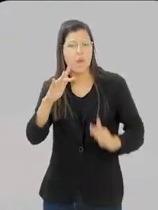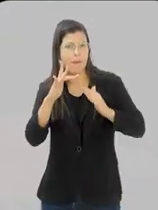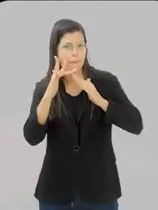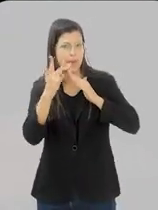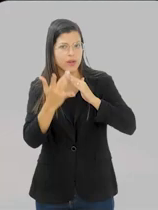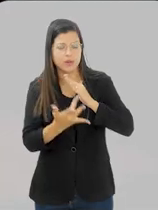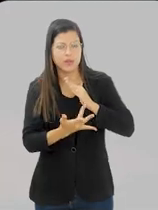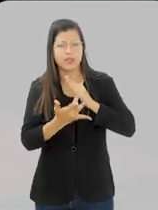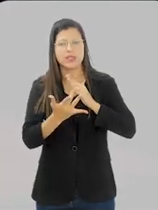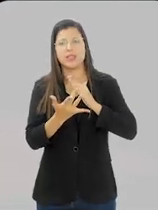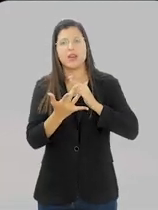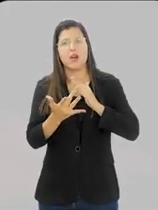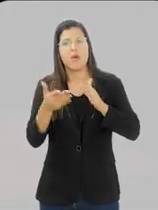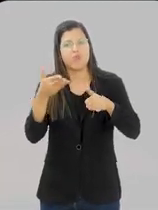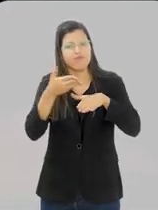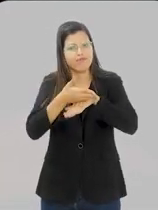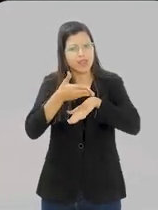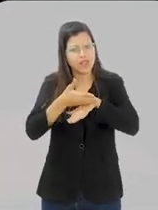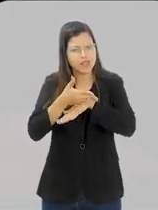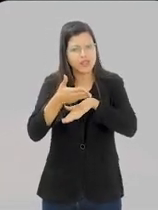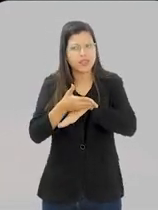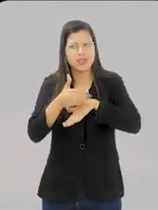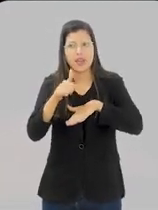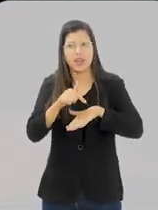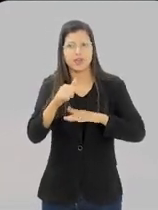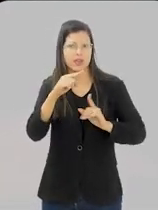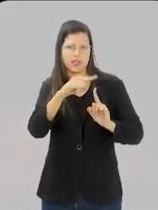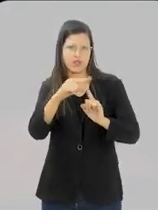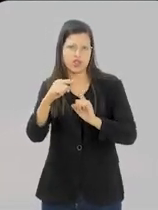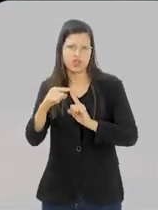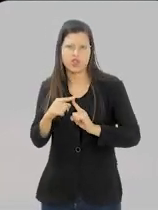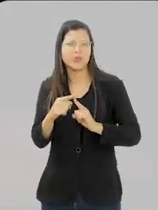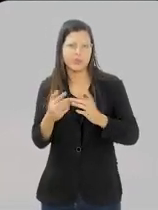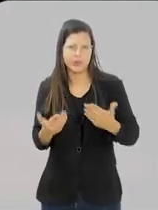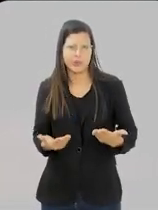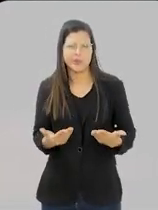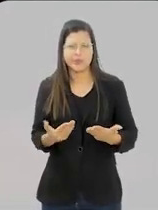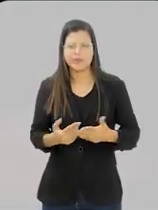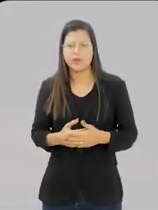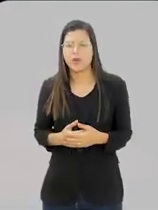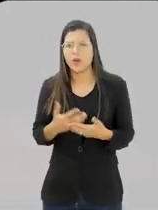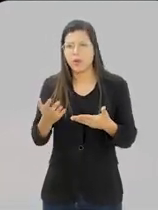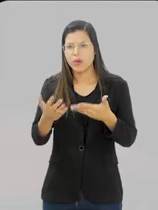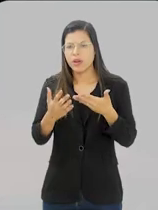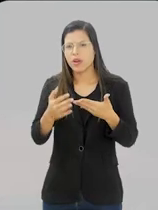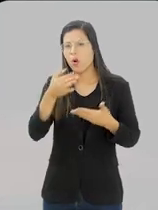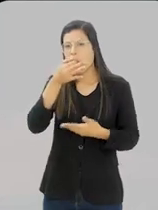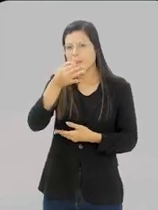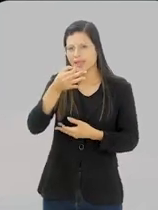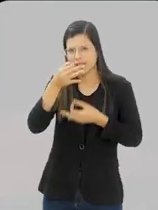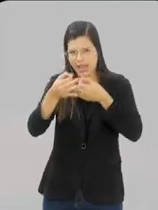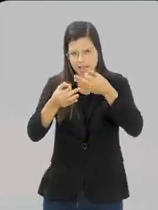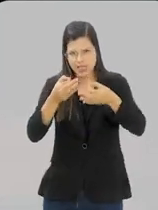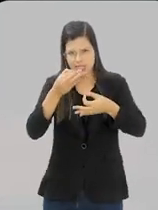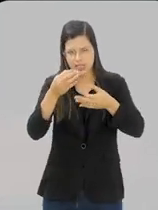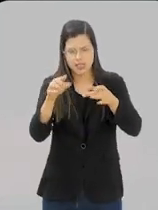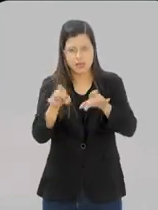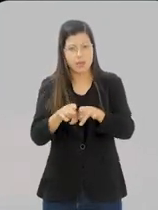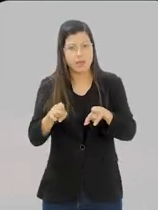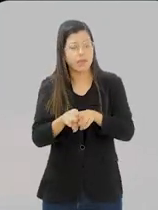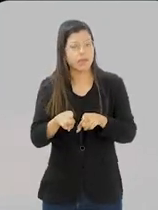rede social, né, tendo acesso a esse tipo de coisa, né? Então, eu queria que o senhor comentasse